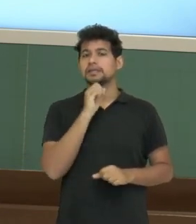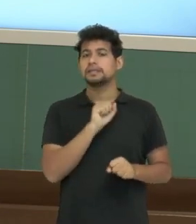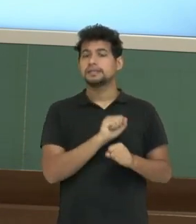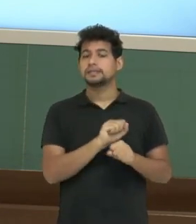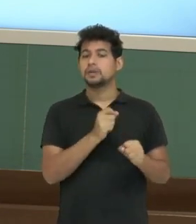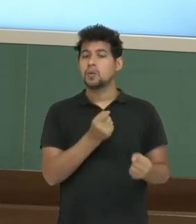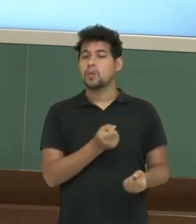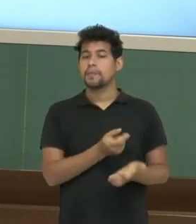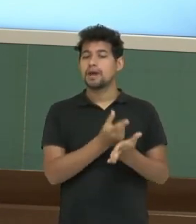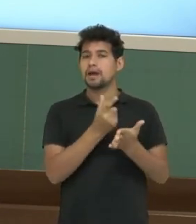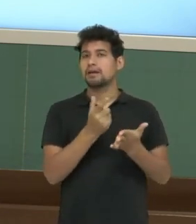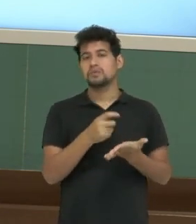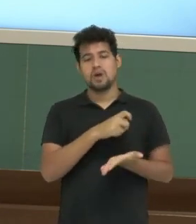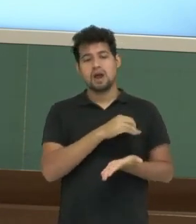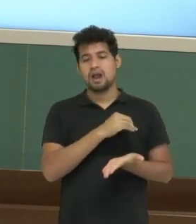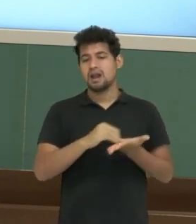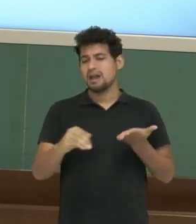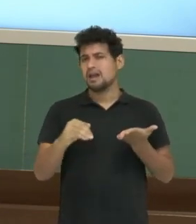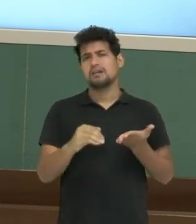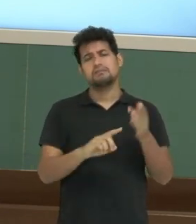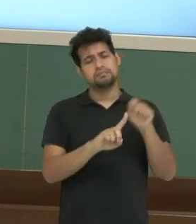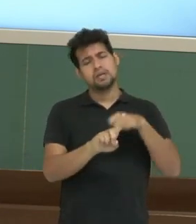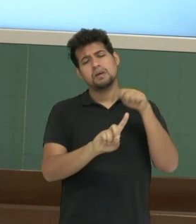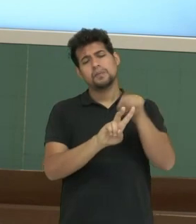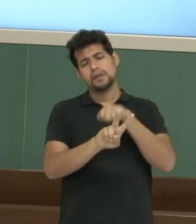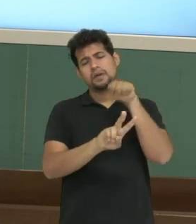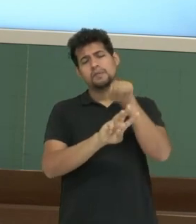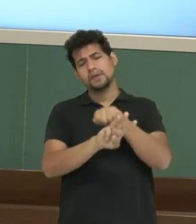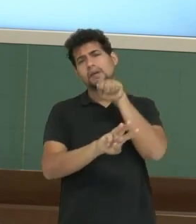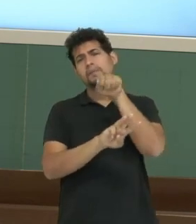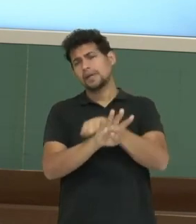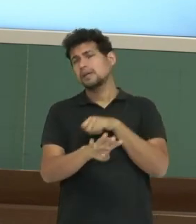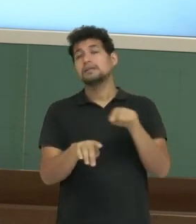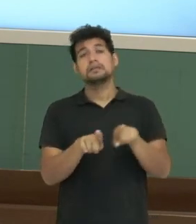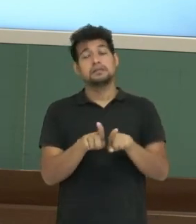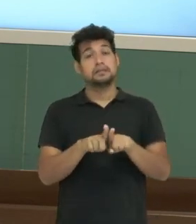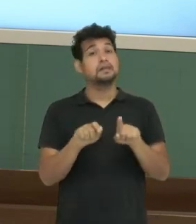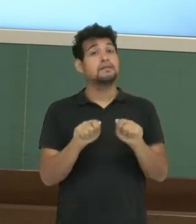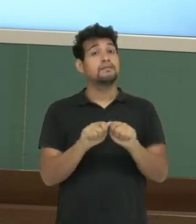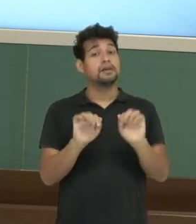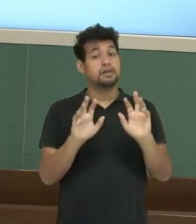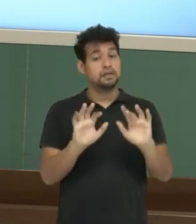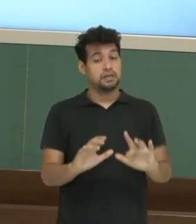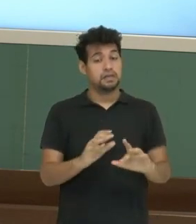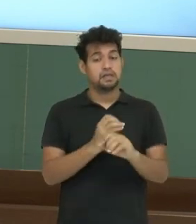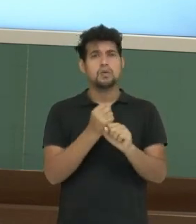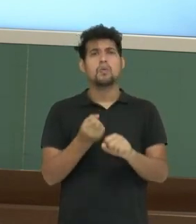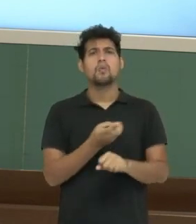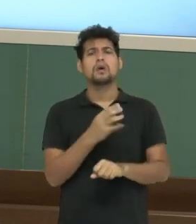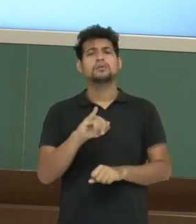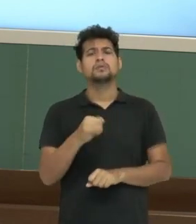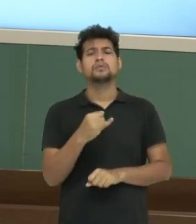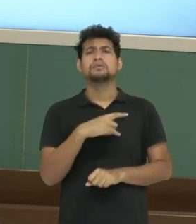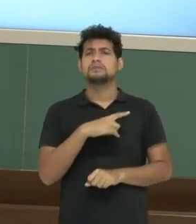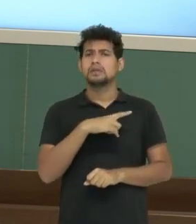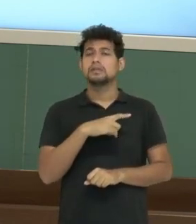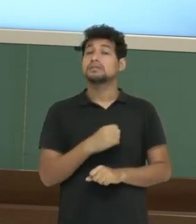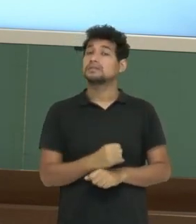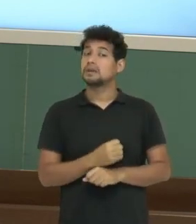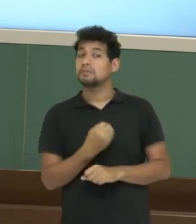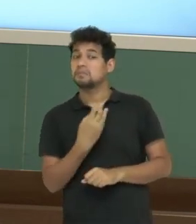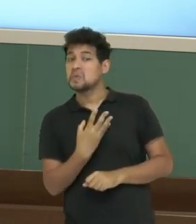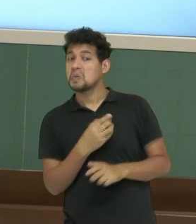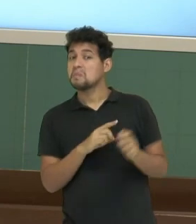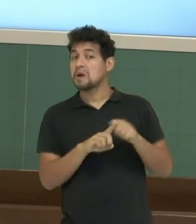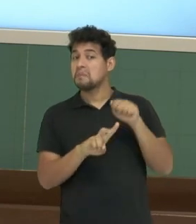compra assim no cartão, em várias vezes, financiado, parcelado, faz a conta de quanto juro vai ter, se compensa você